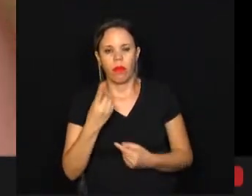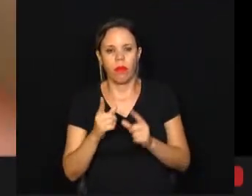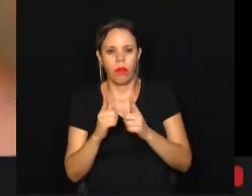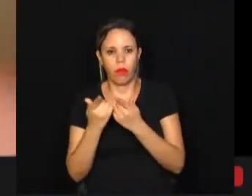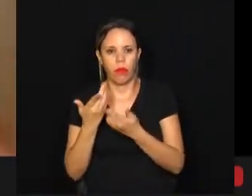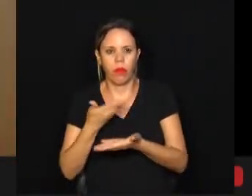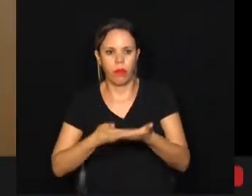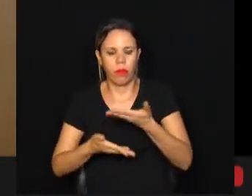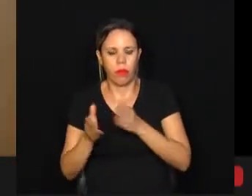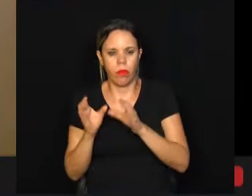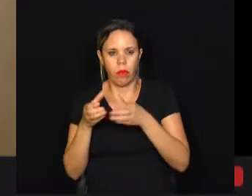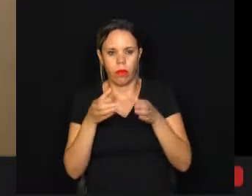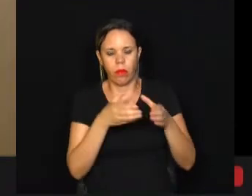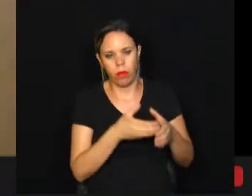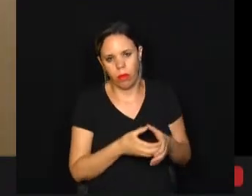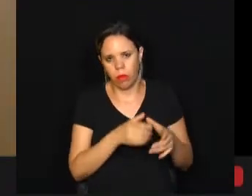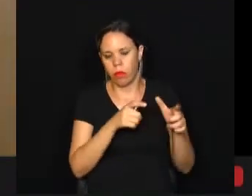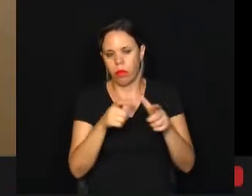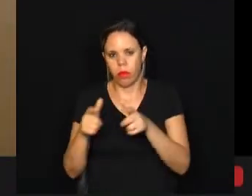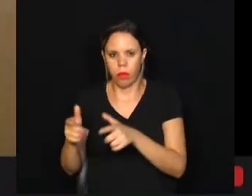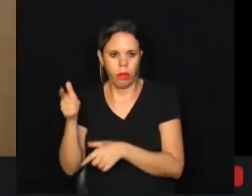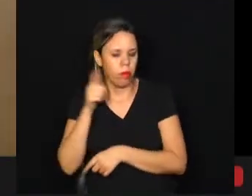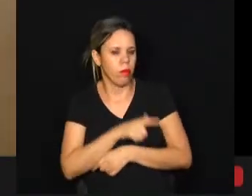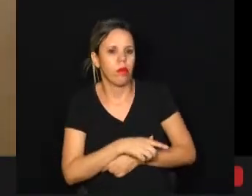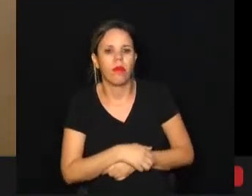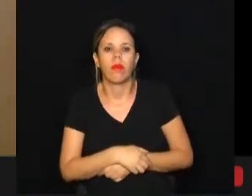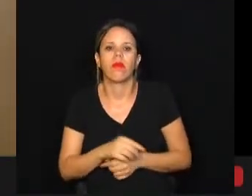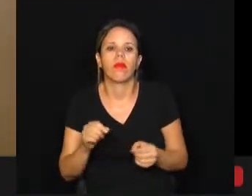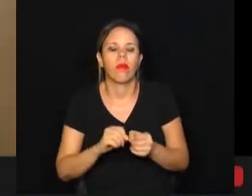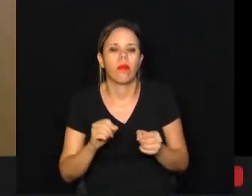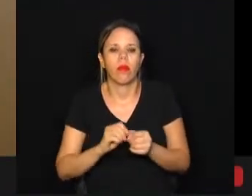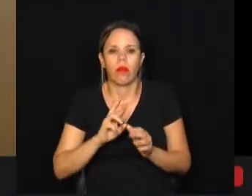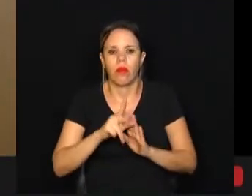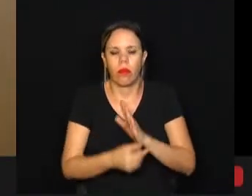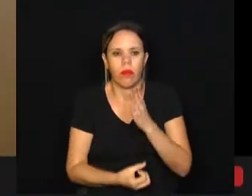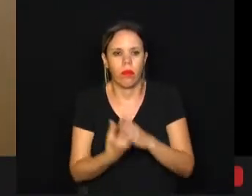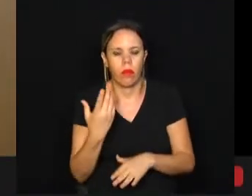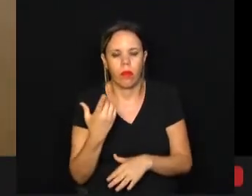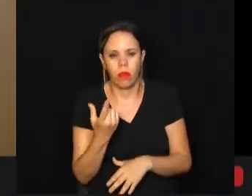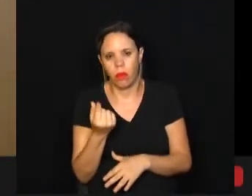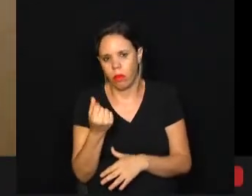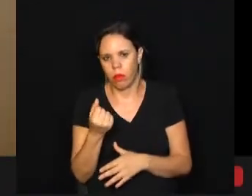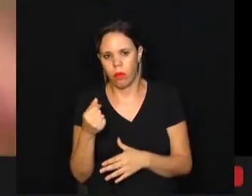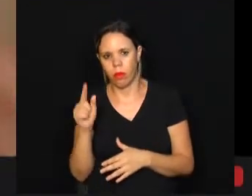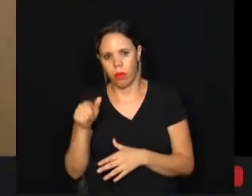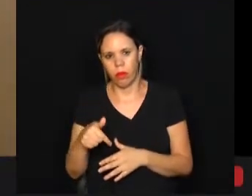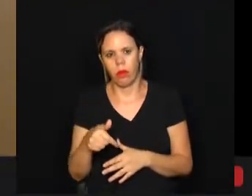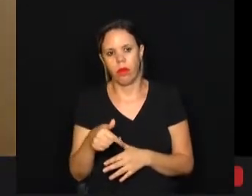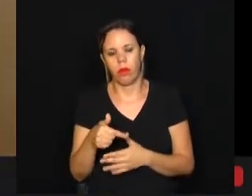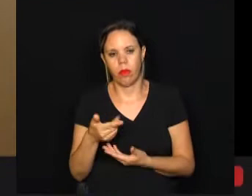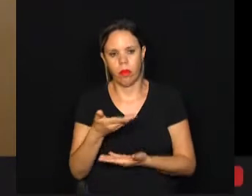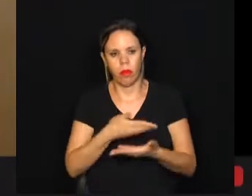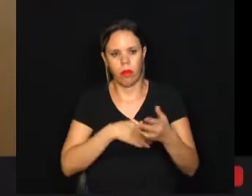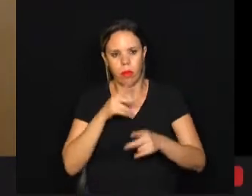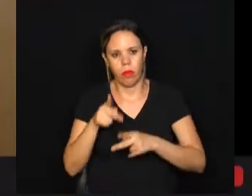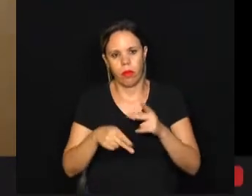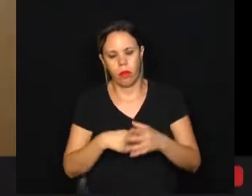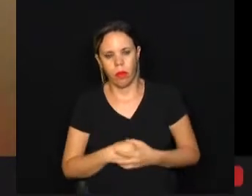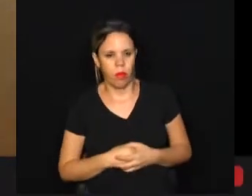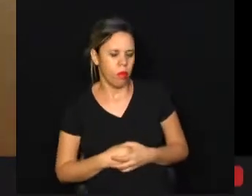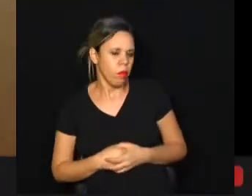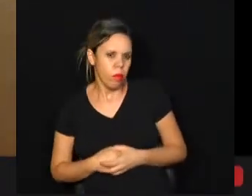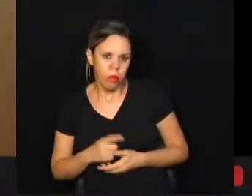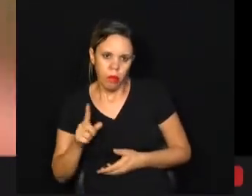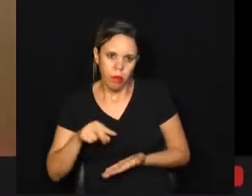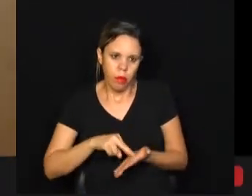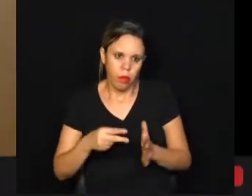uma comunidade, um espaço ganha, ele faz girar aquele recurso entre muitas mãos. E isso